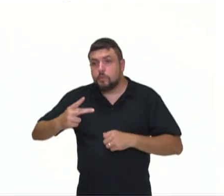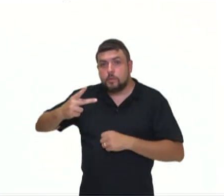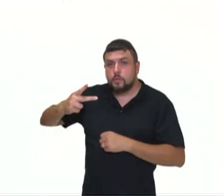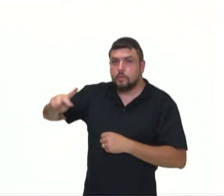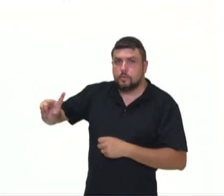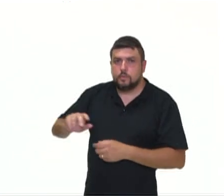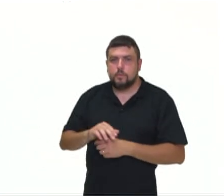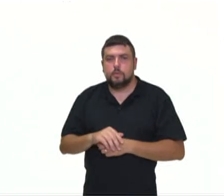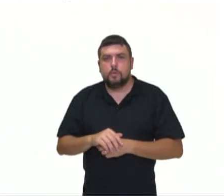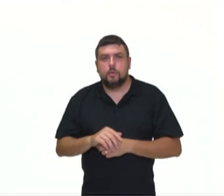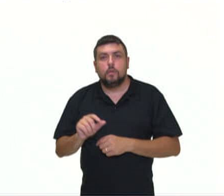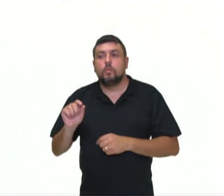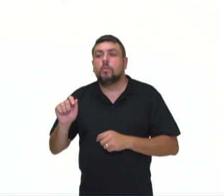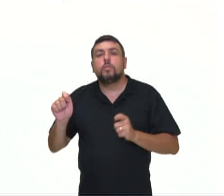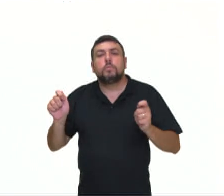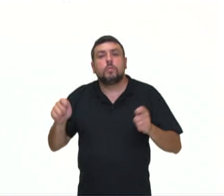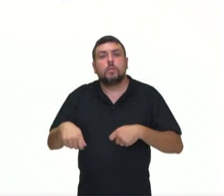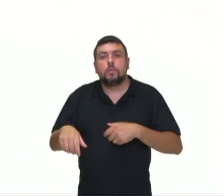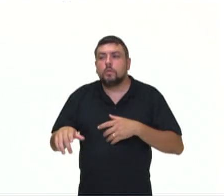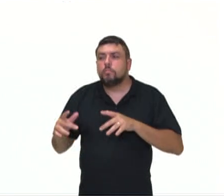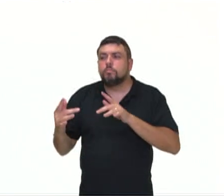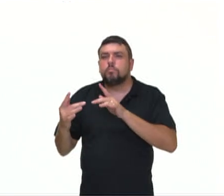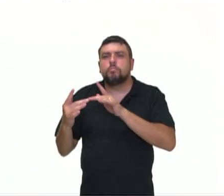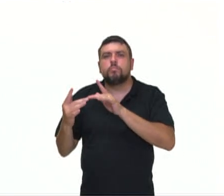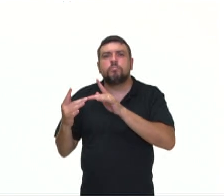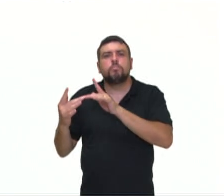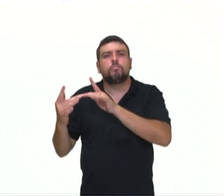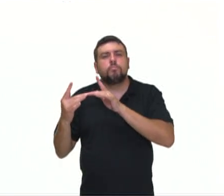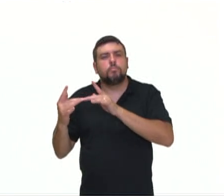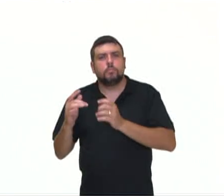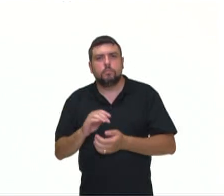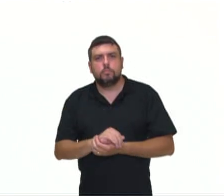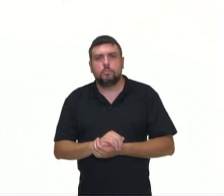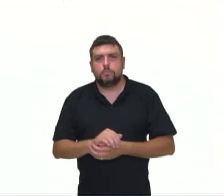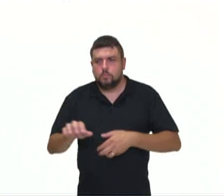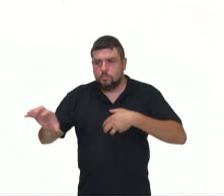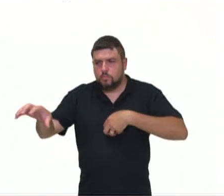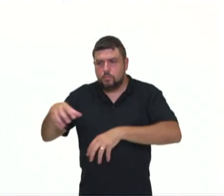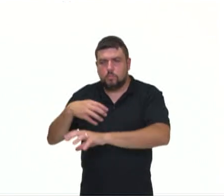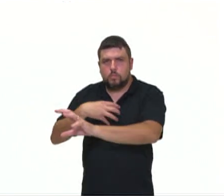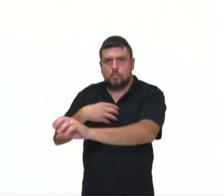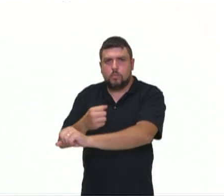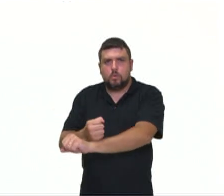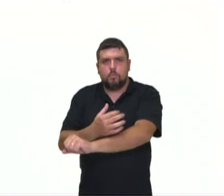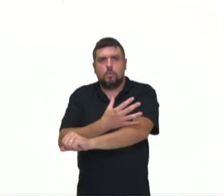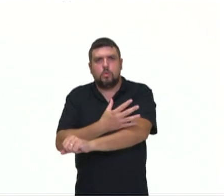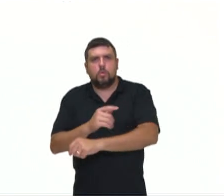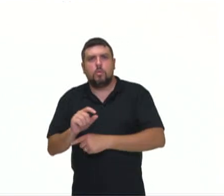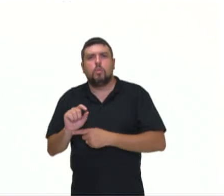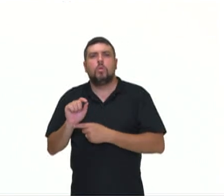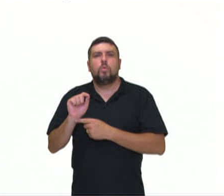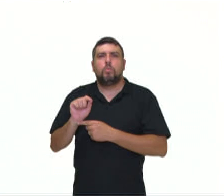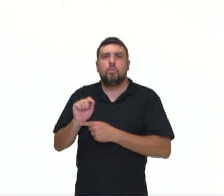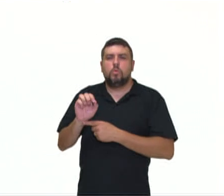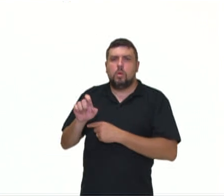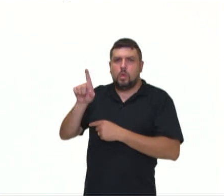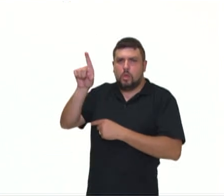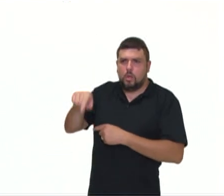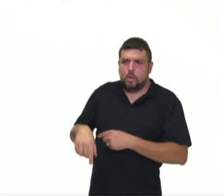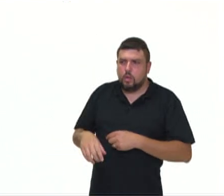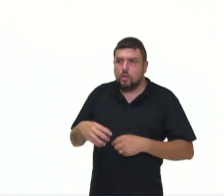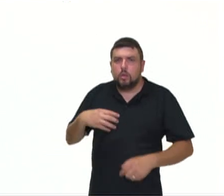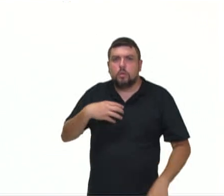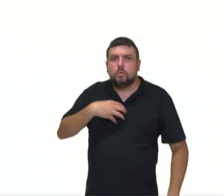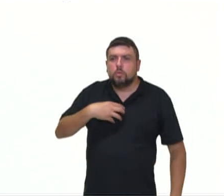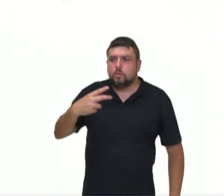nos conectamos melhor. A empatia emocional seria a habilidade de sentir o que o outro